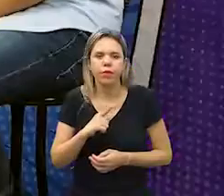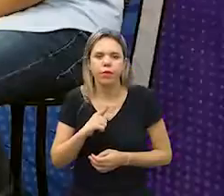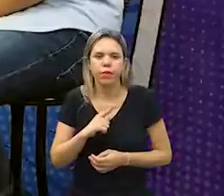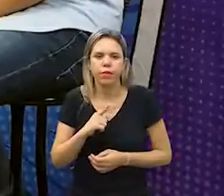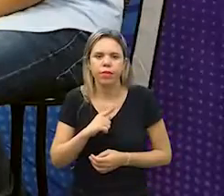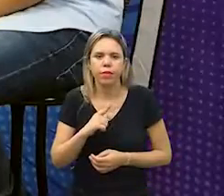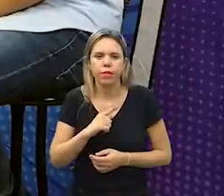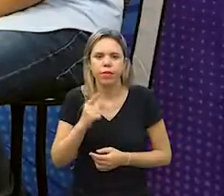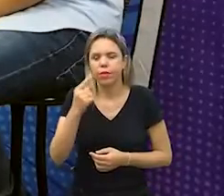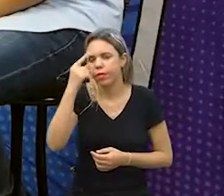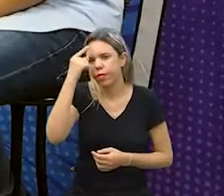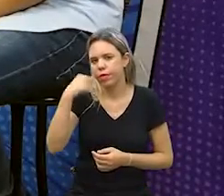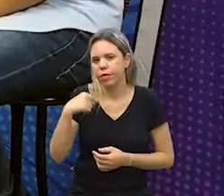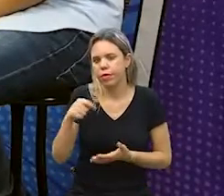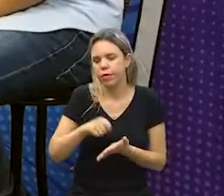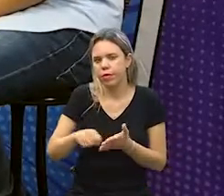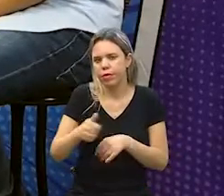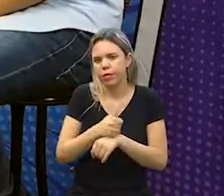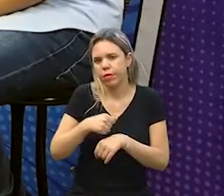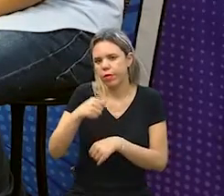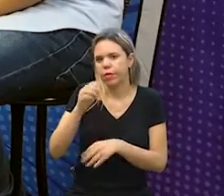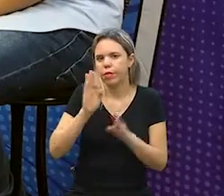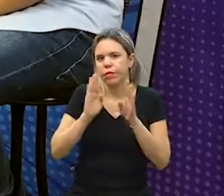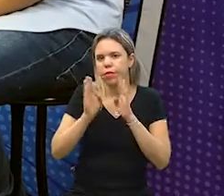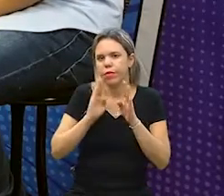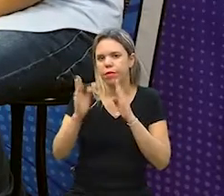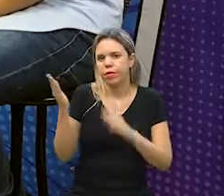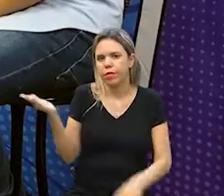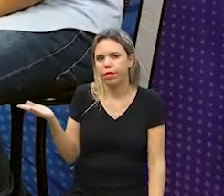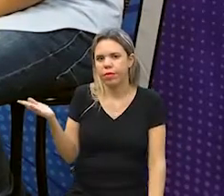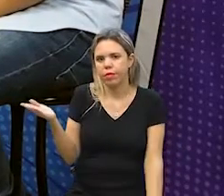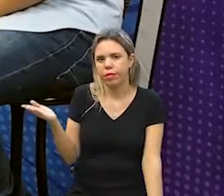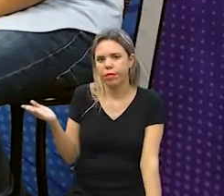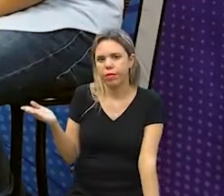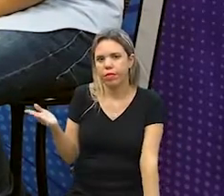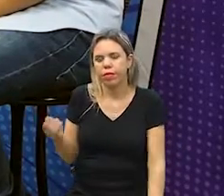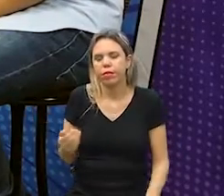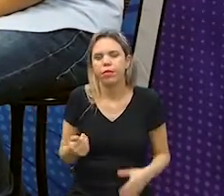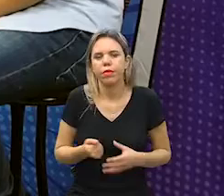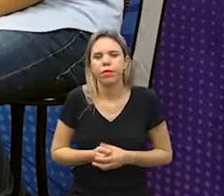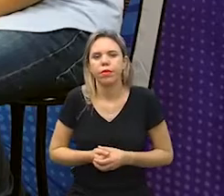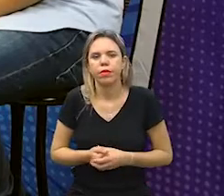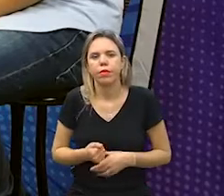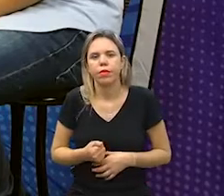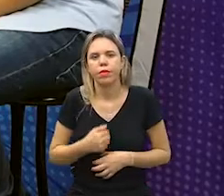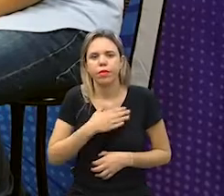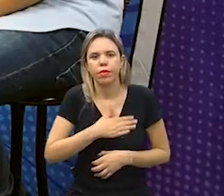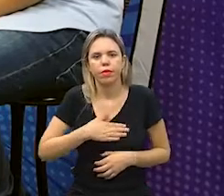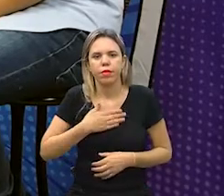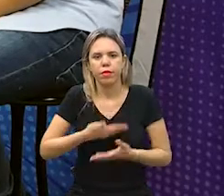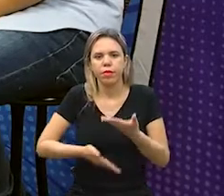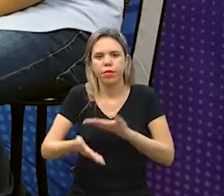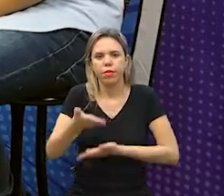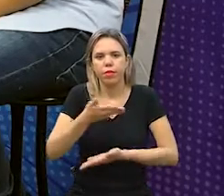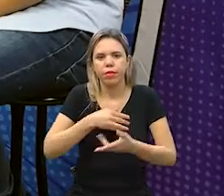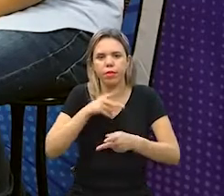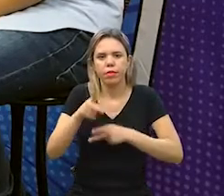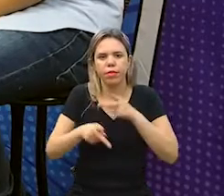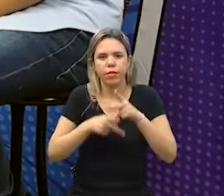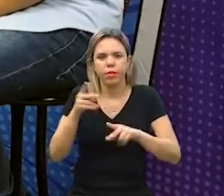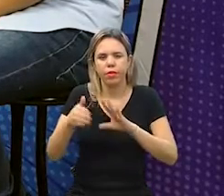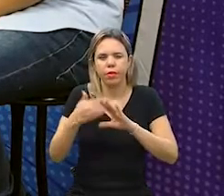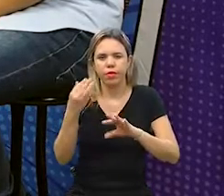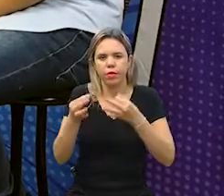o meu perfil de escritor no Facebook, Paulo Stucchi, escritor, né? Eu adoro interagir com o público, adoro